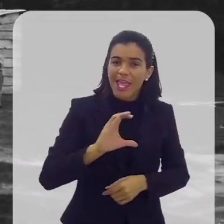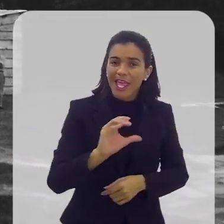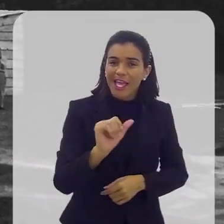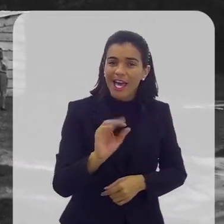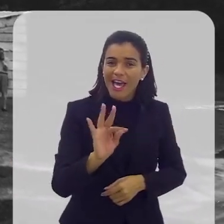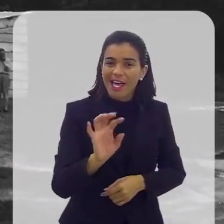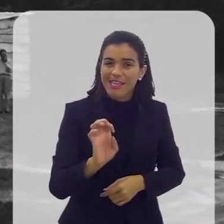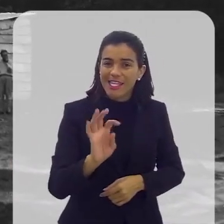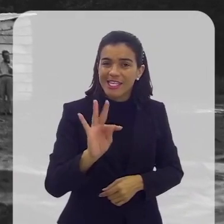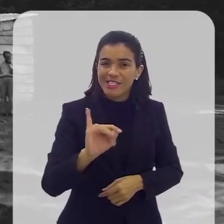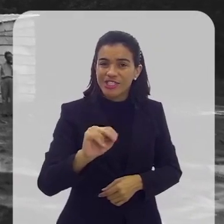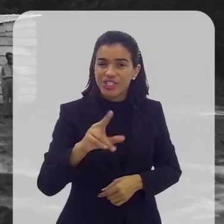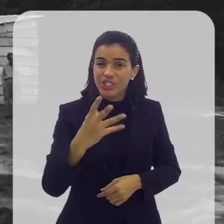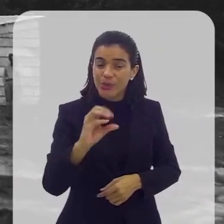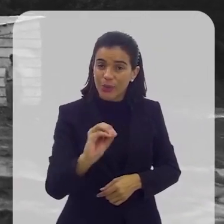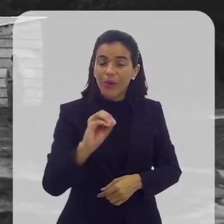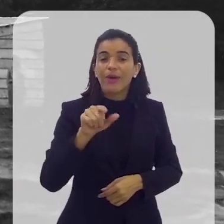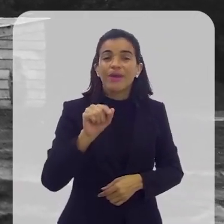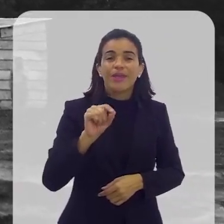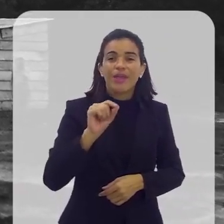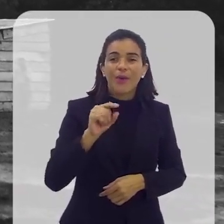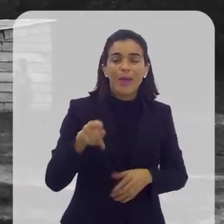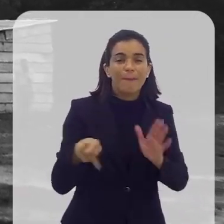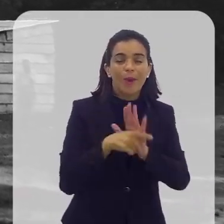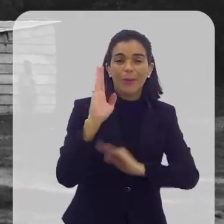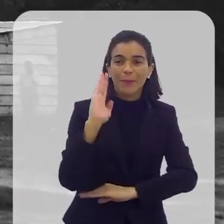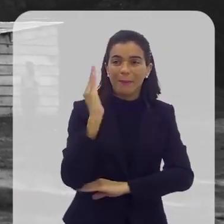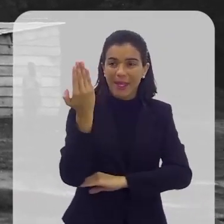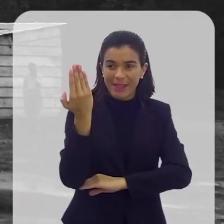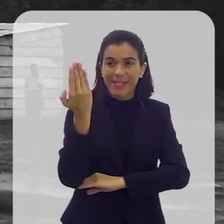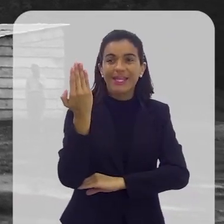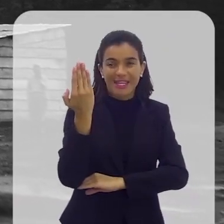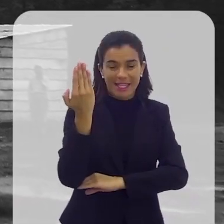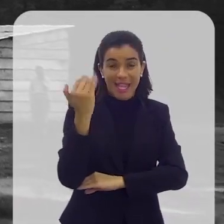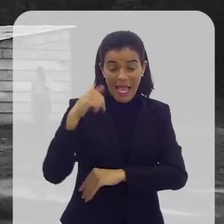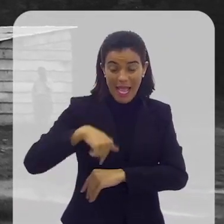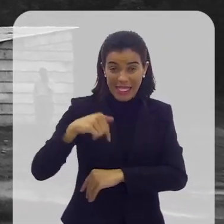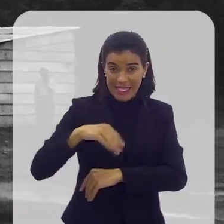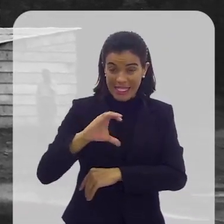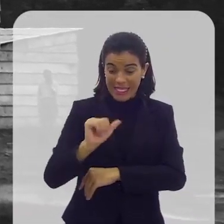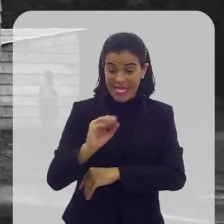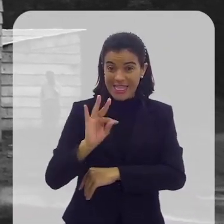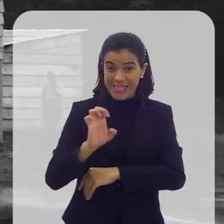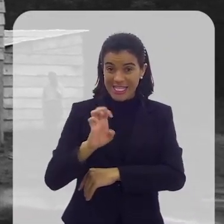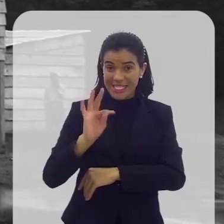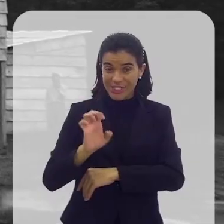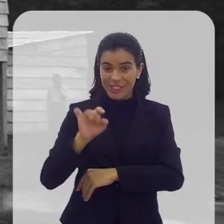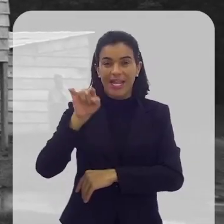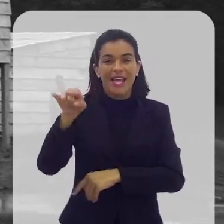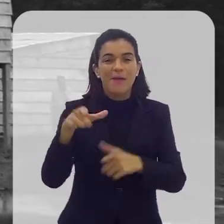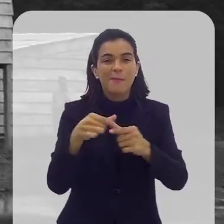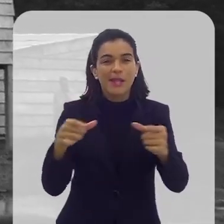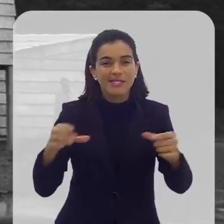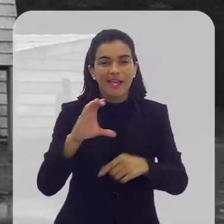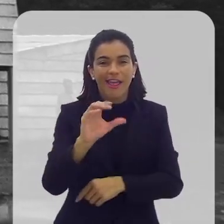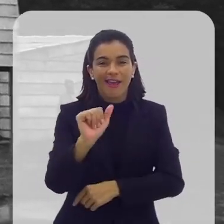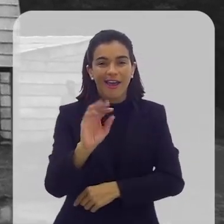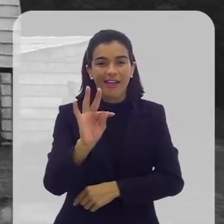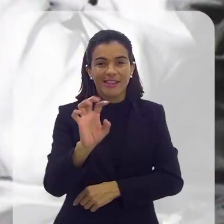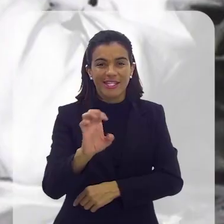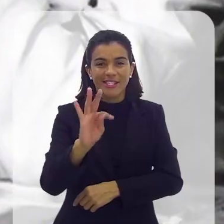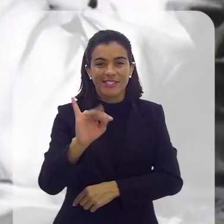E foi um escândalo, você pode imaginar hoje. Mário, e dos 18 presidentes que já passaram por aqui,